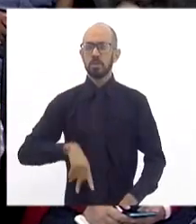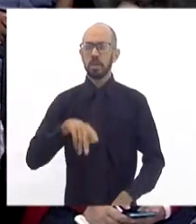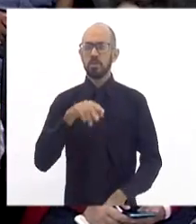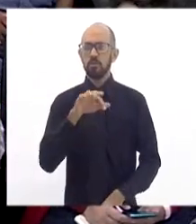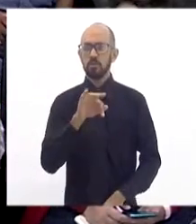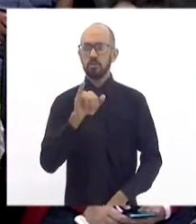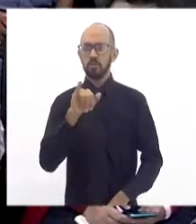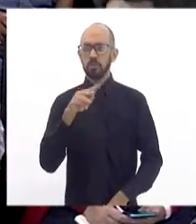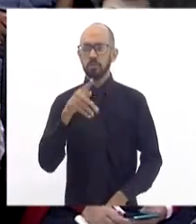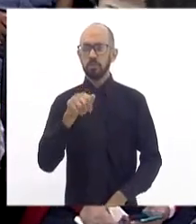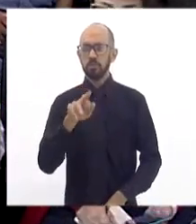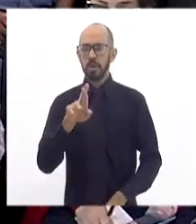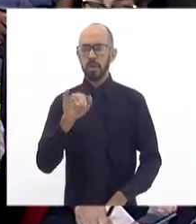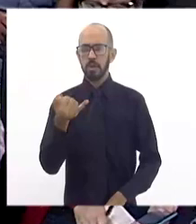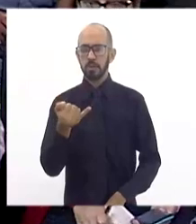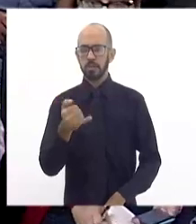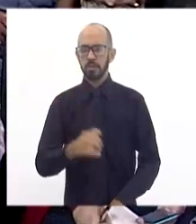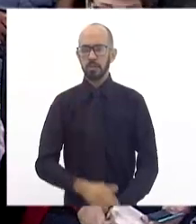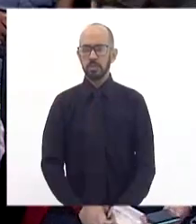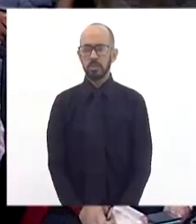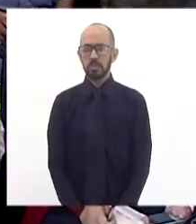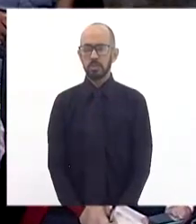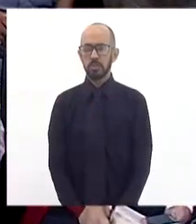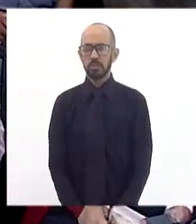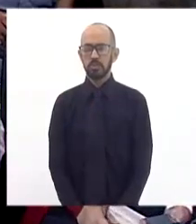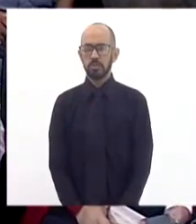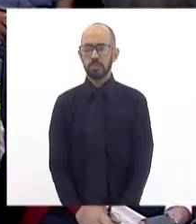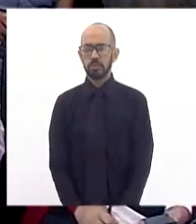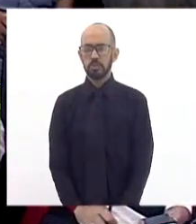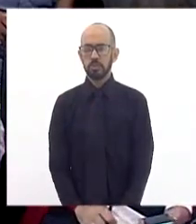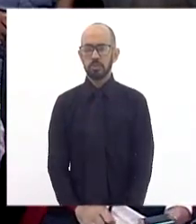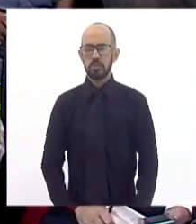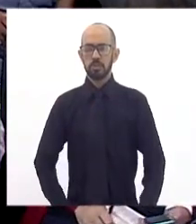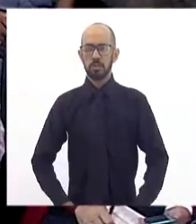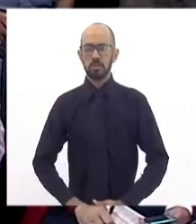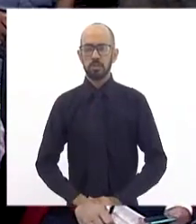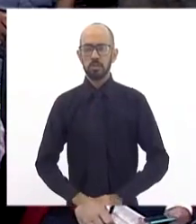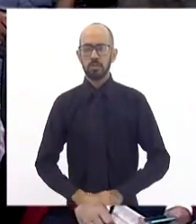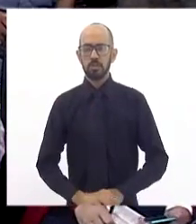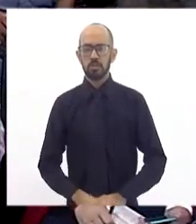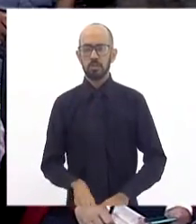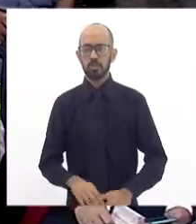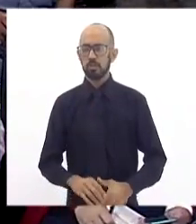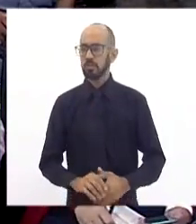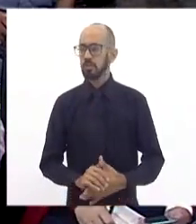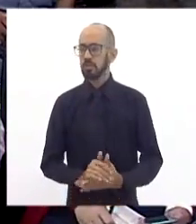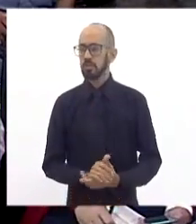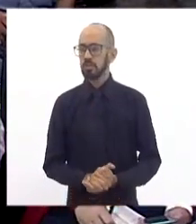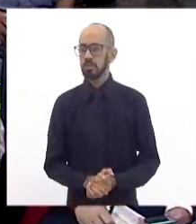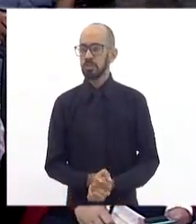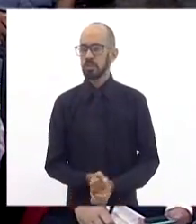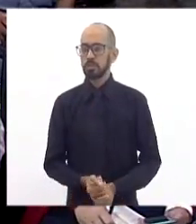presente sivege Fundação Instituto de Pesca está de janeiro também não